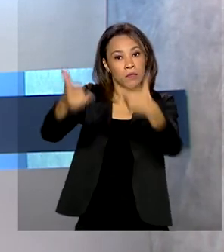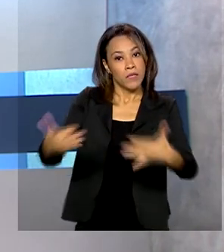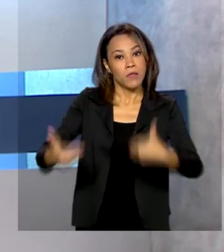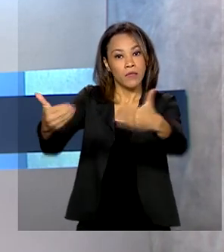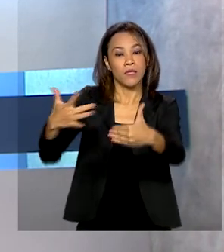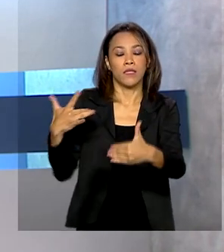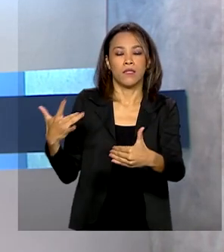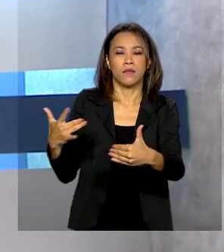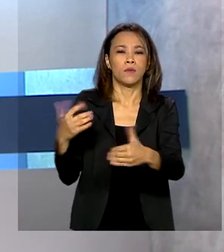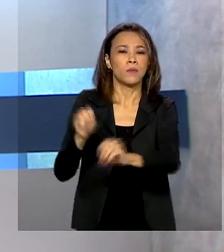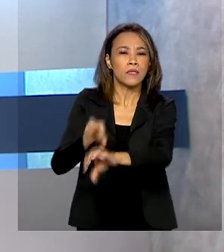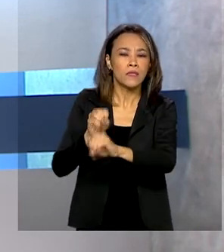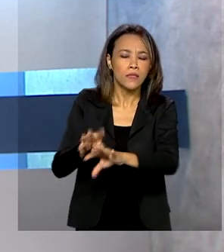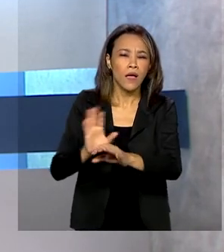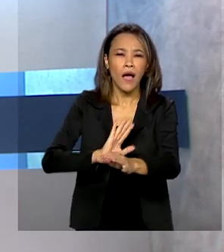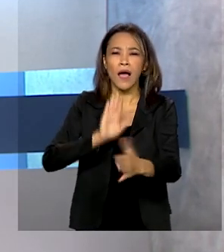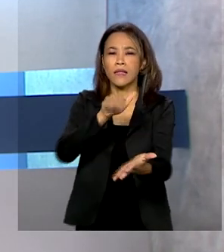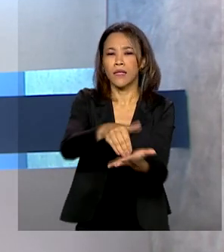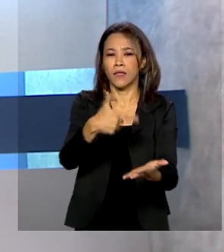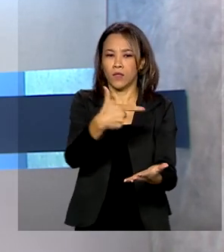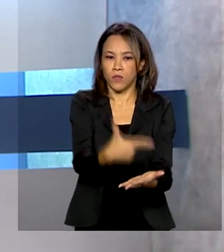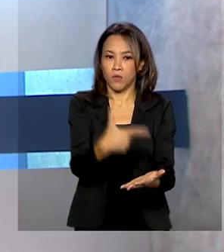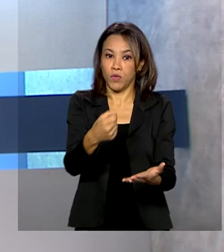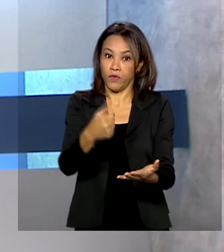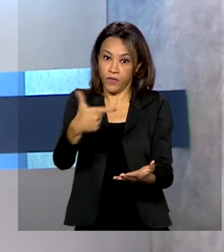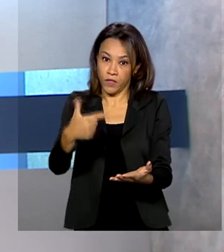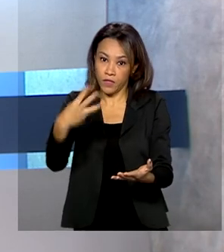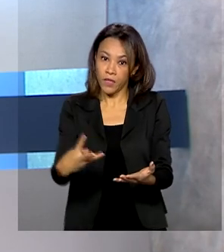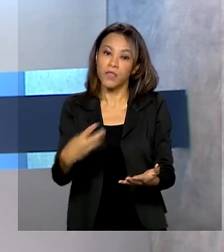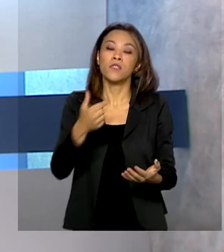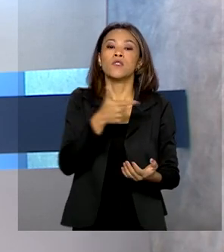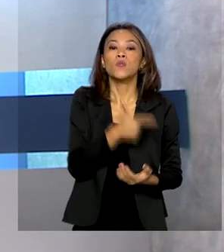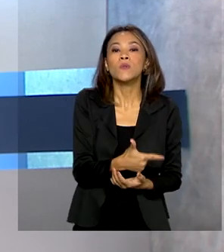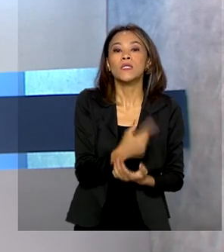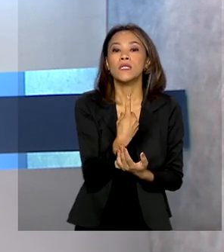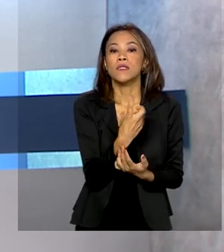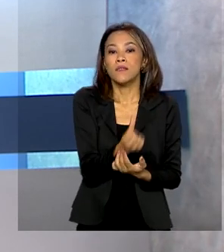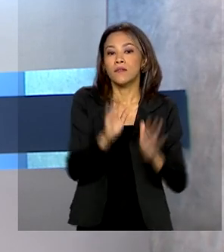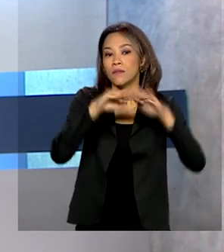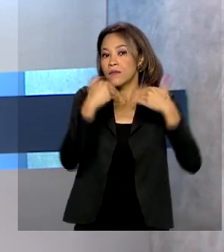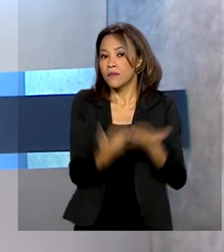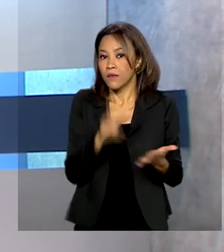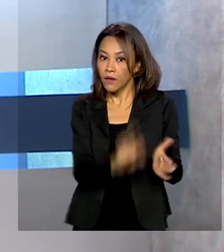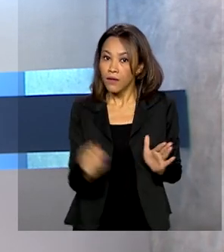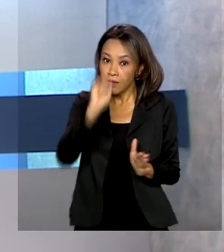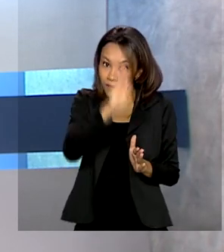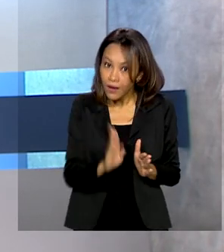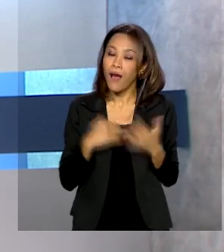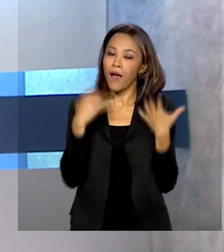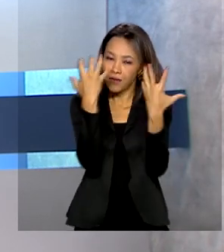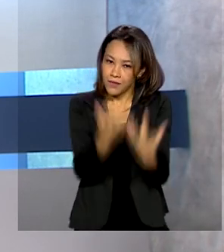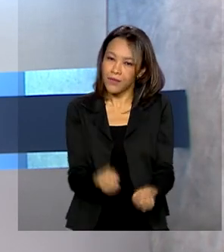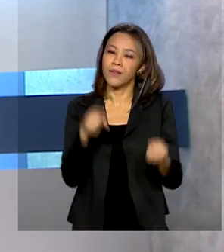de que até 2023 216 escolas de todo o país adotem o modelo cívico-militar